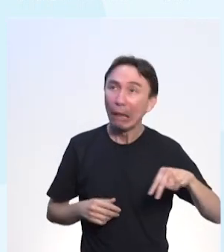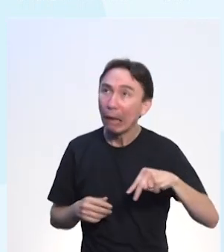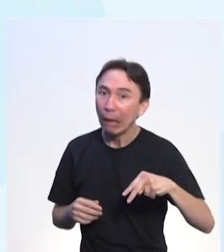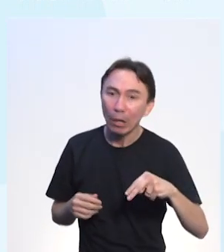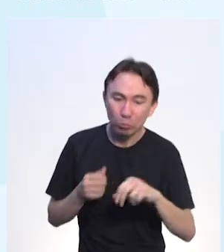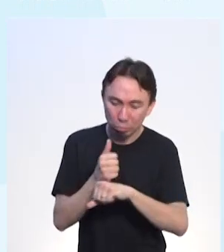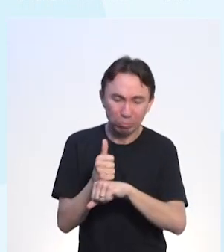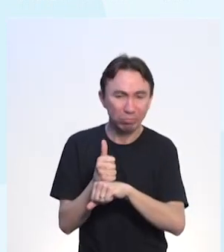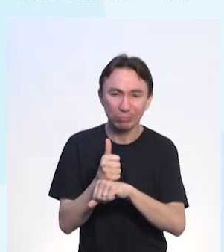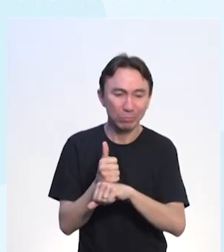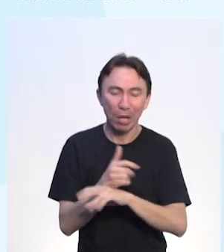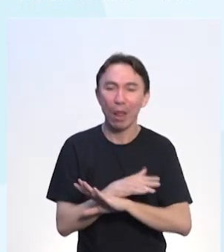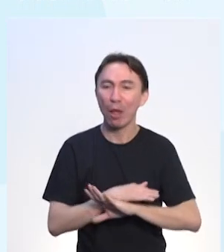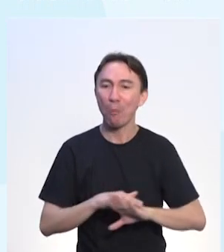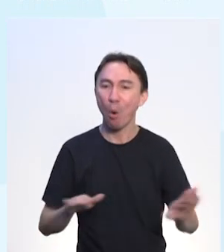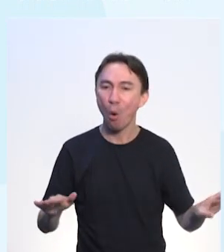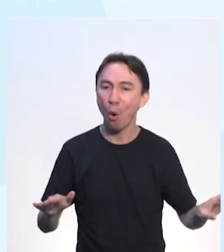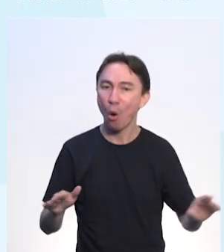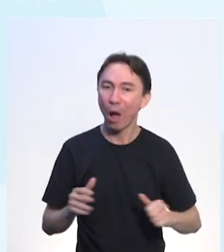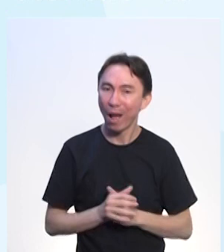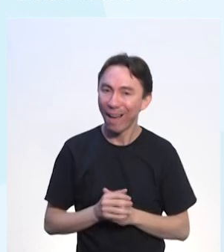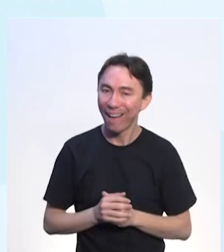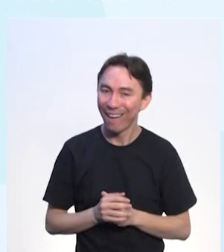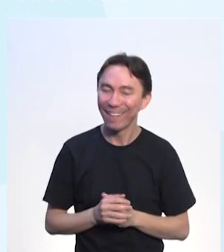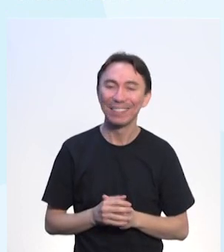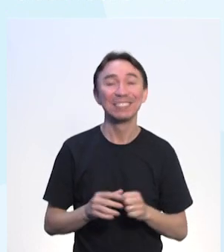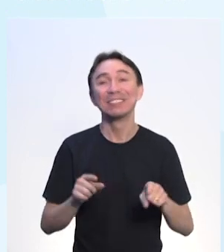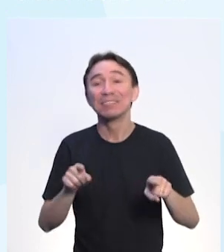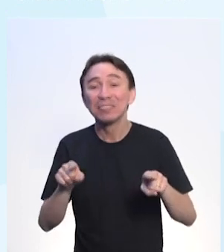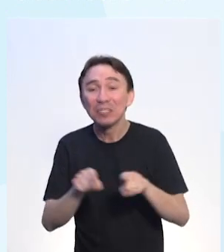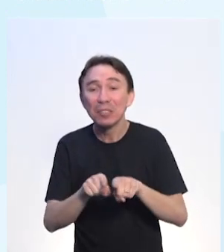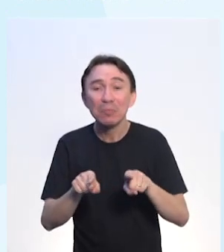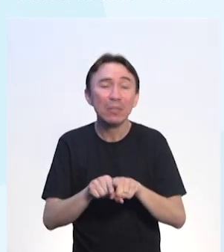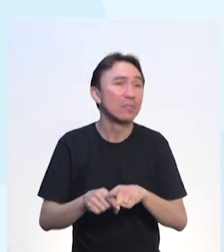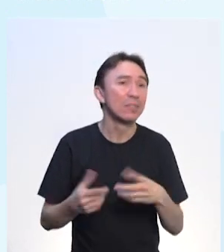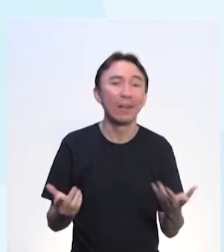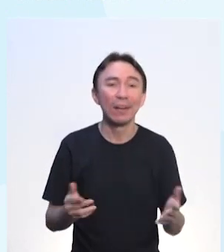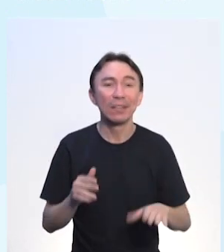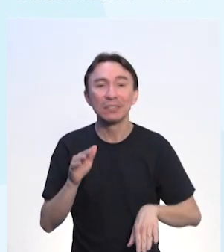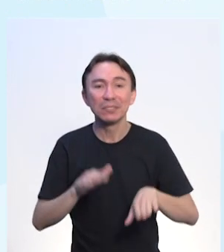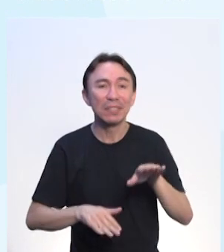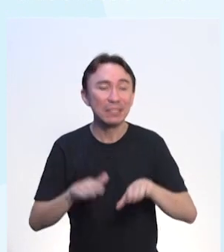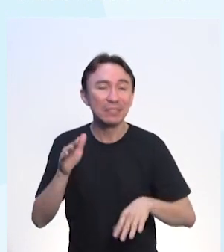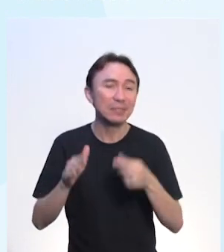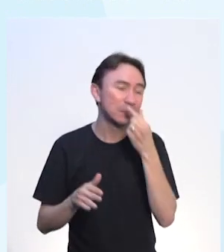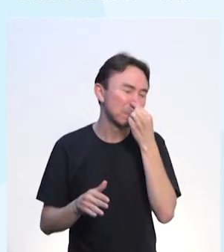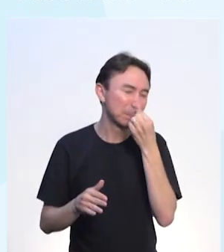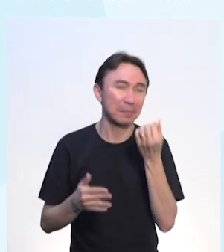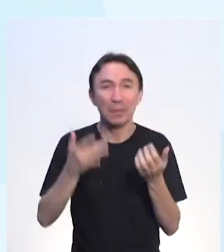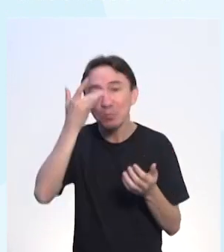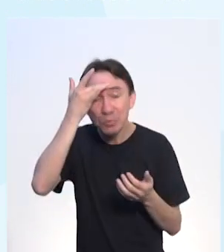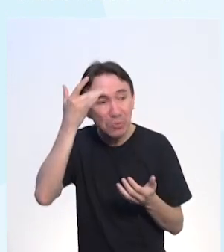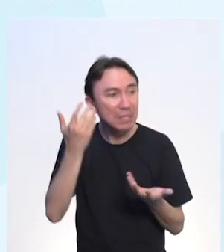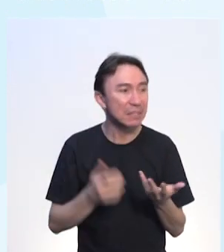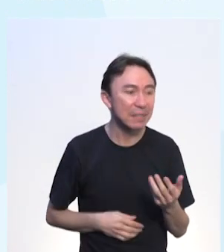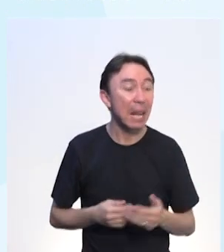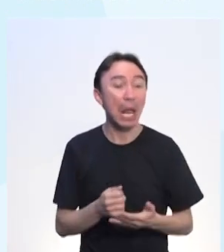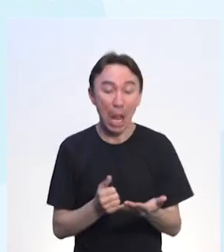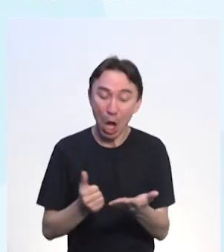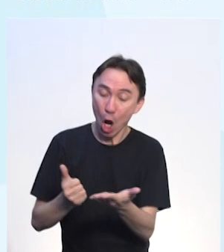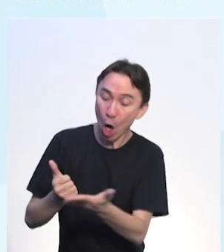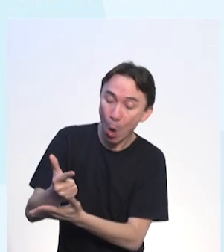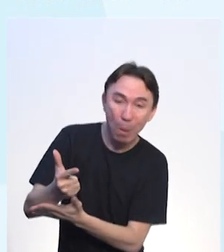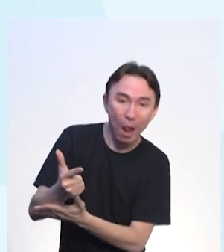tornando um trabalho, vamos dizer, desnecessário. Assim como o padrão de consumo, às vezes as pessoas param de consumir um certo produto,